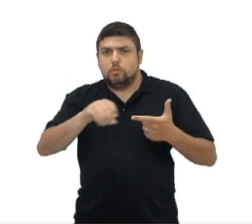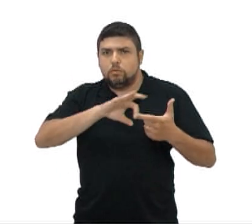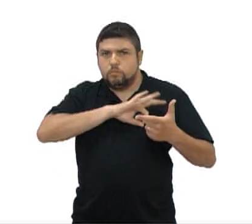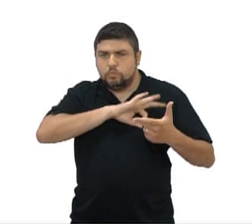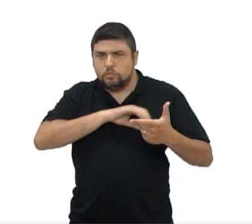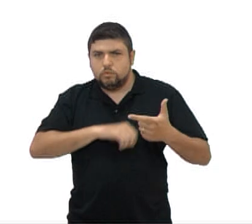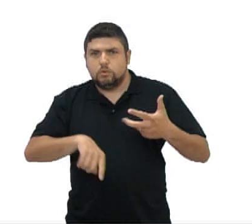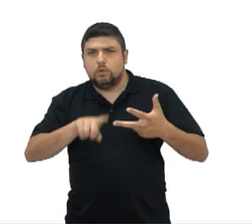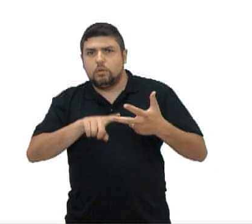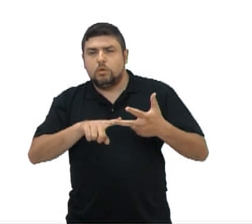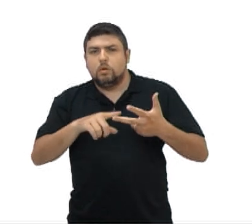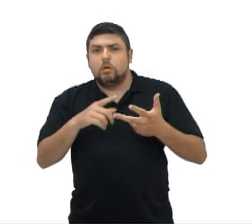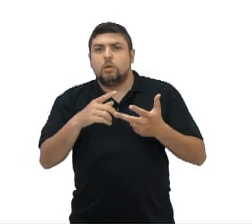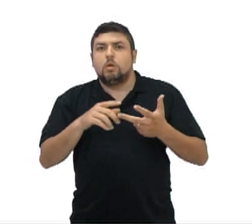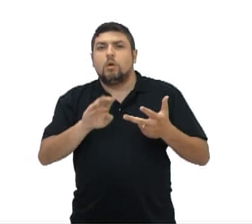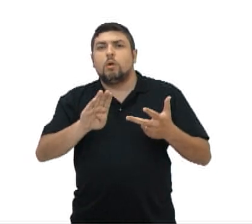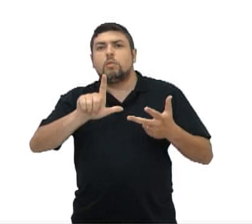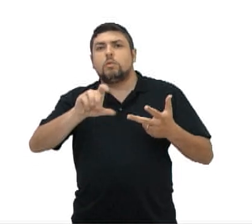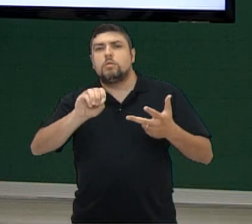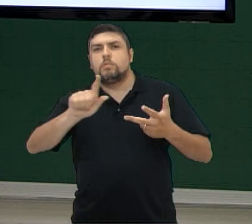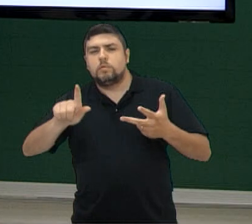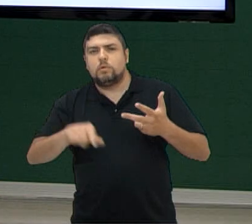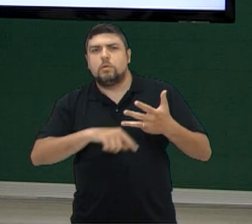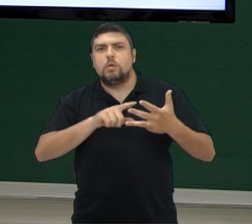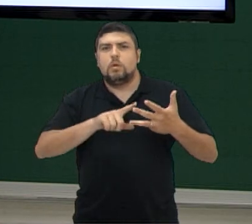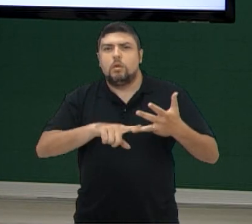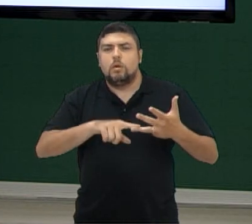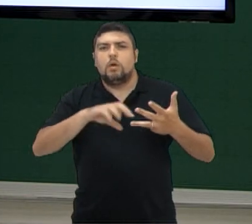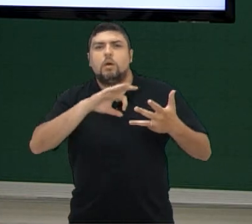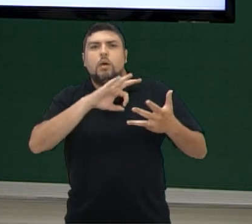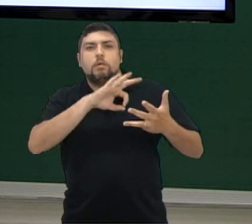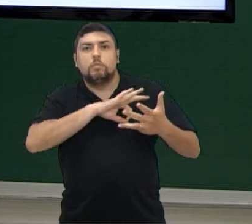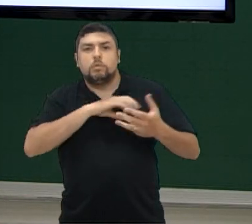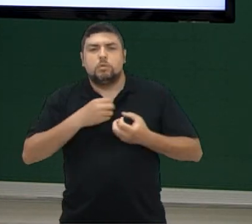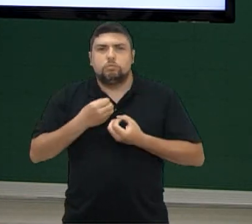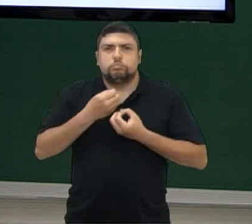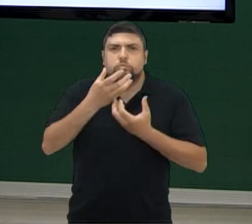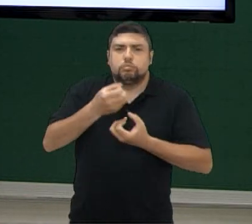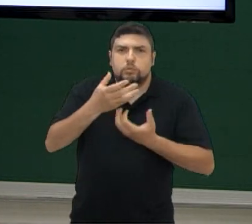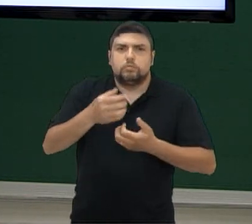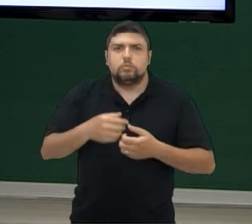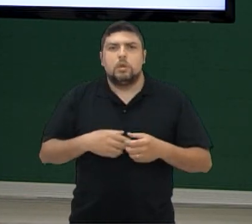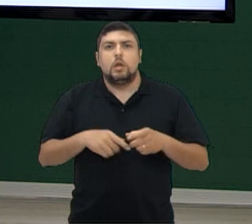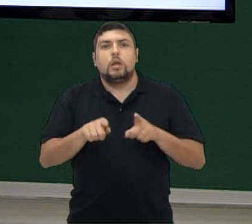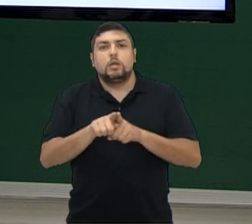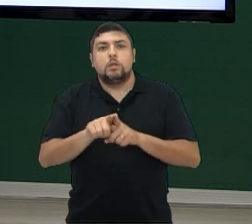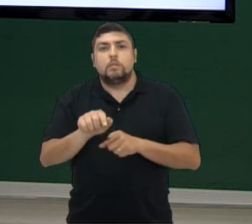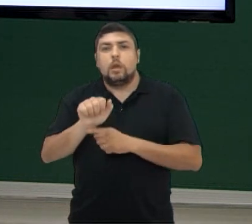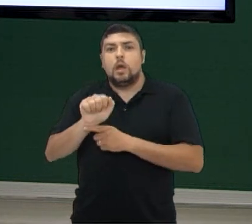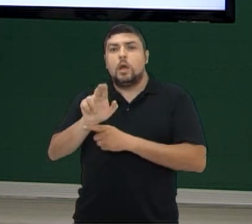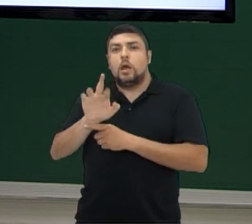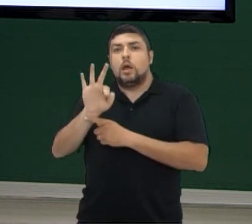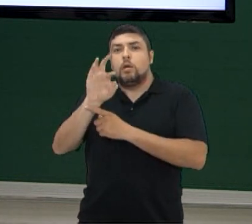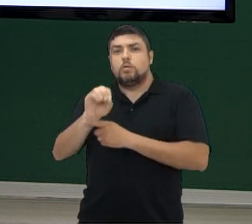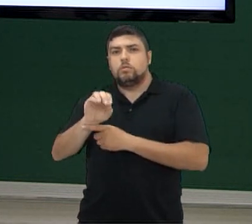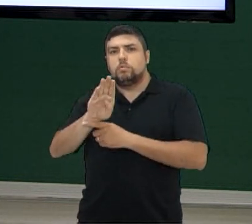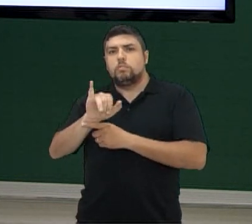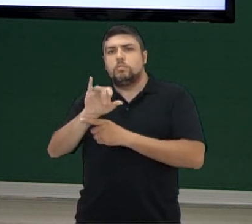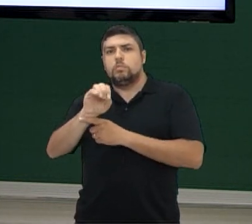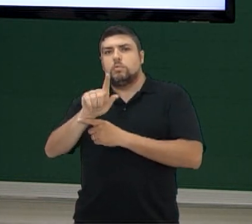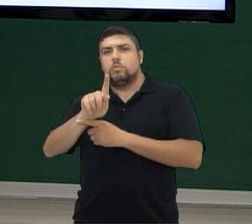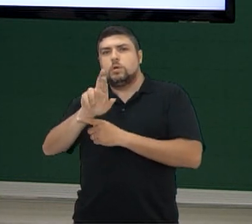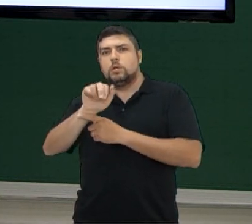auto significa a mim mesmo, bio, vida e gráfico, grafia. Então, autobiográfico, a escrita, a grafia da minha